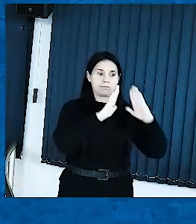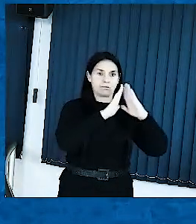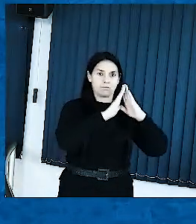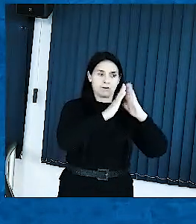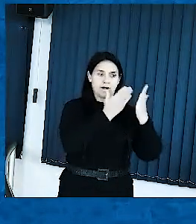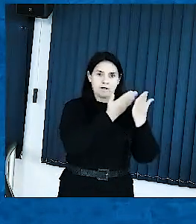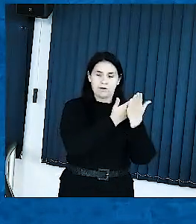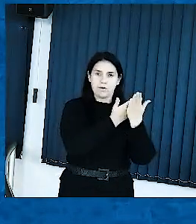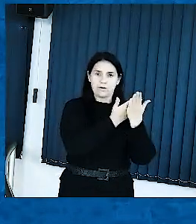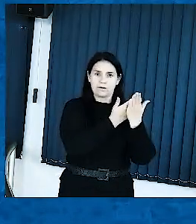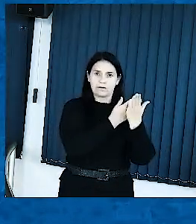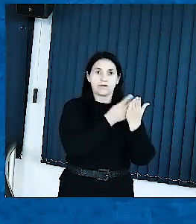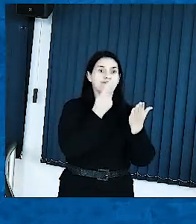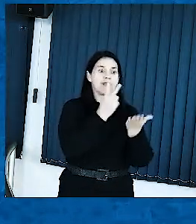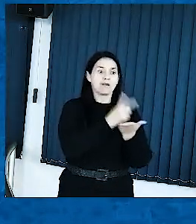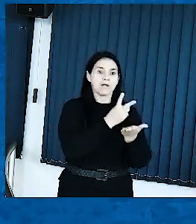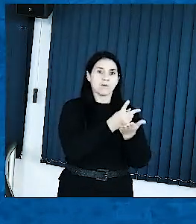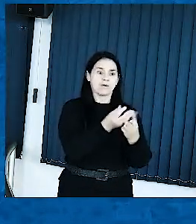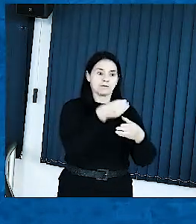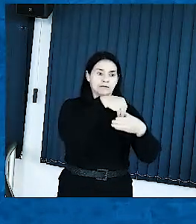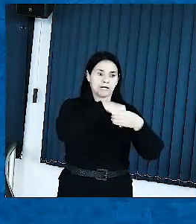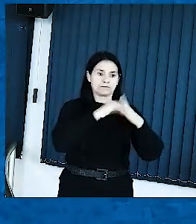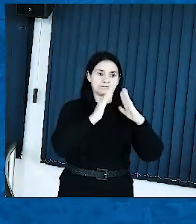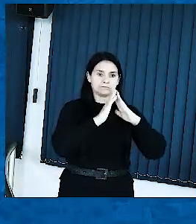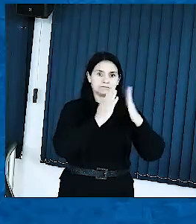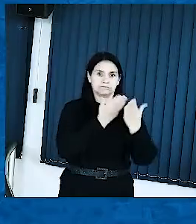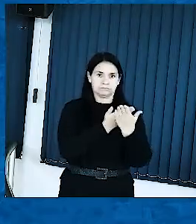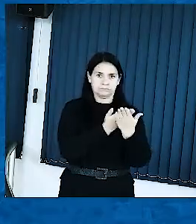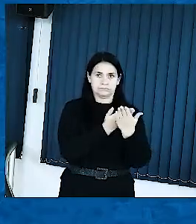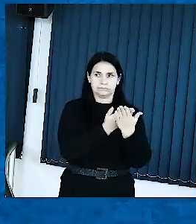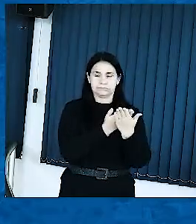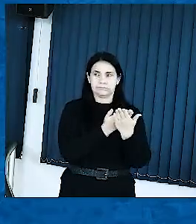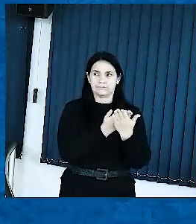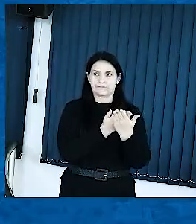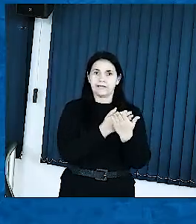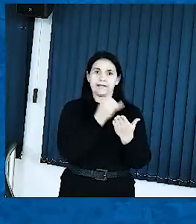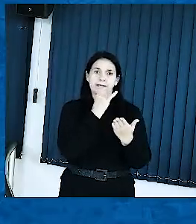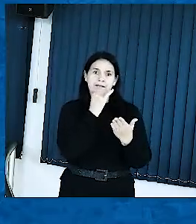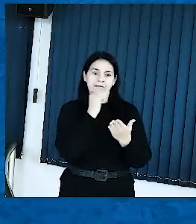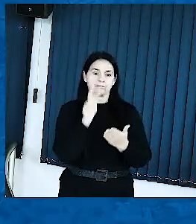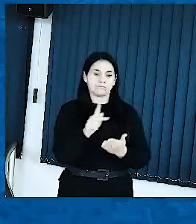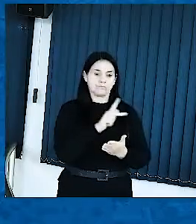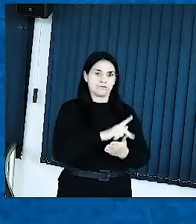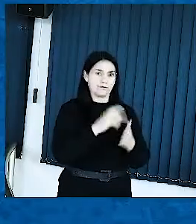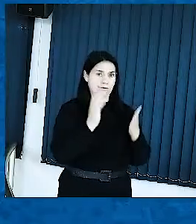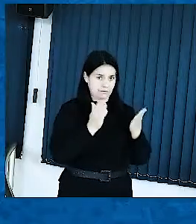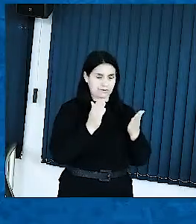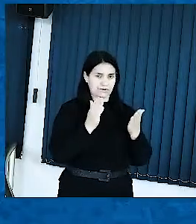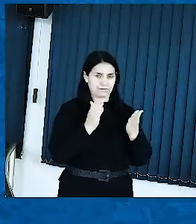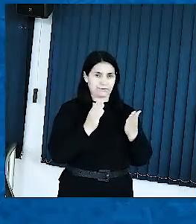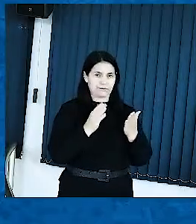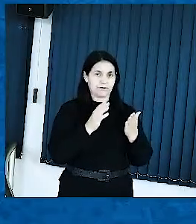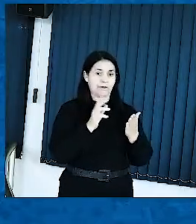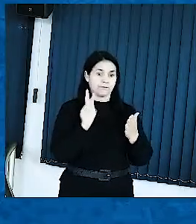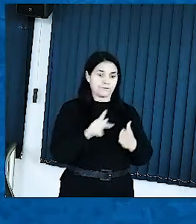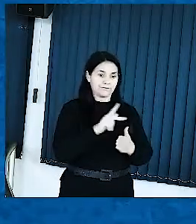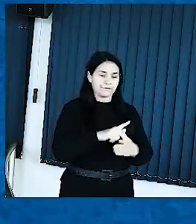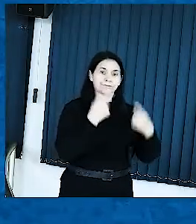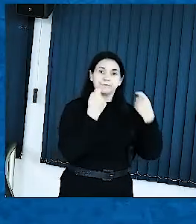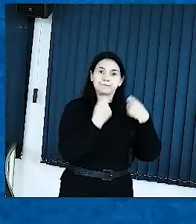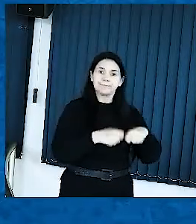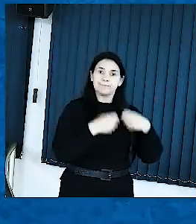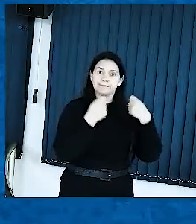A mesma coisa eu falo da escola. Já falou de novo? O professor, hoje, o professor